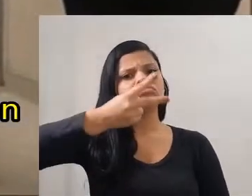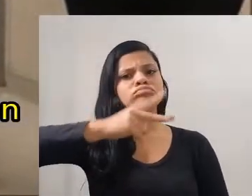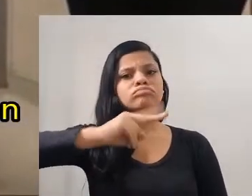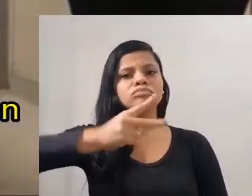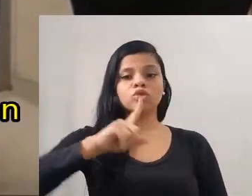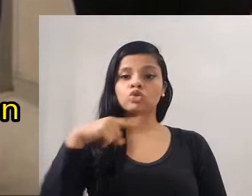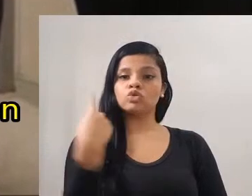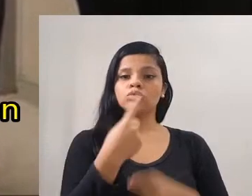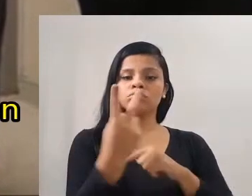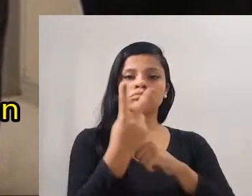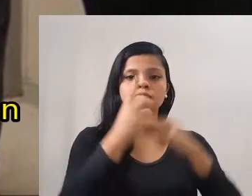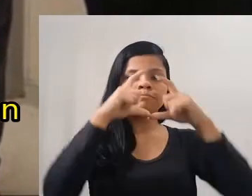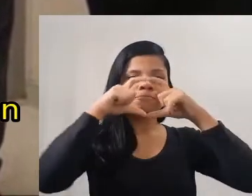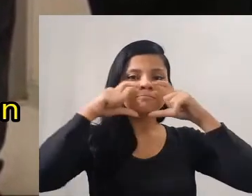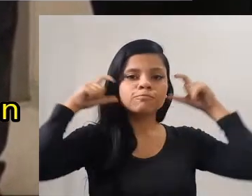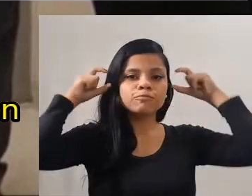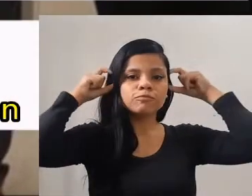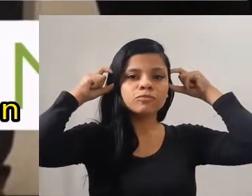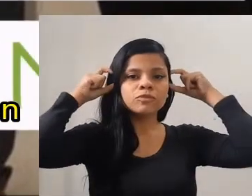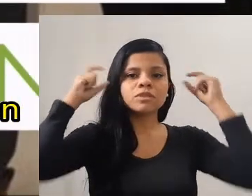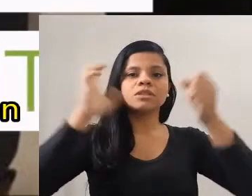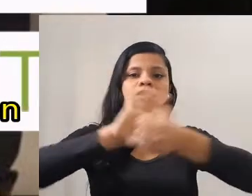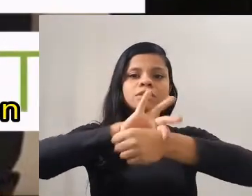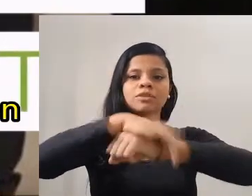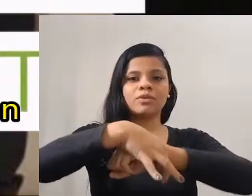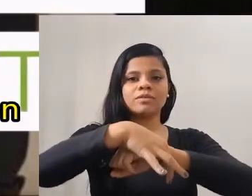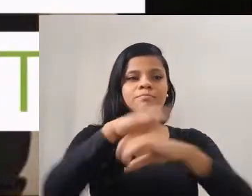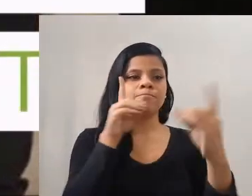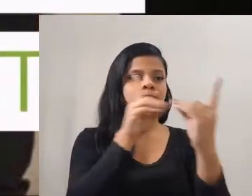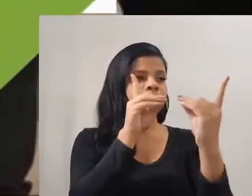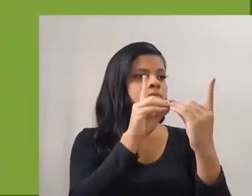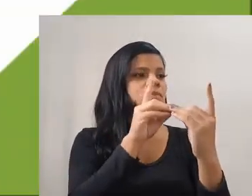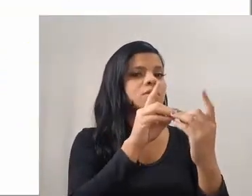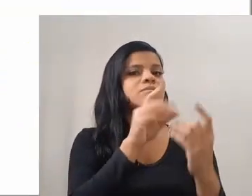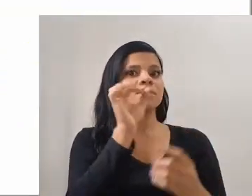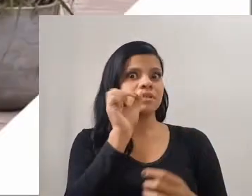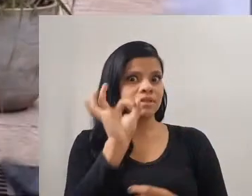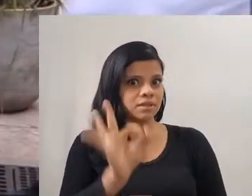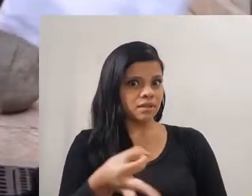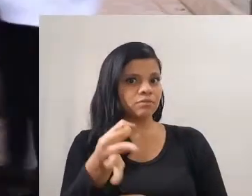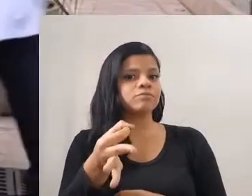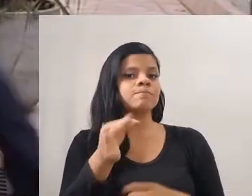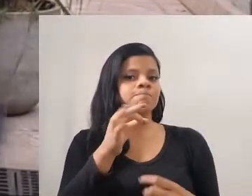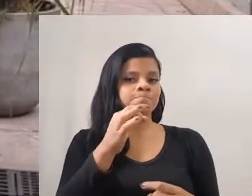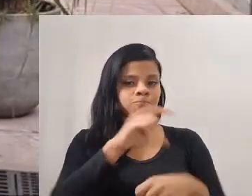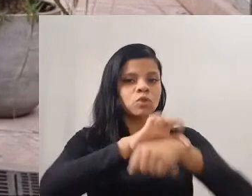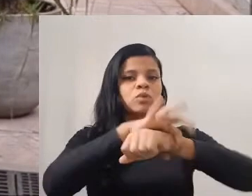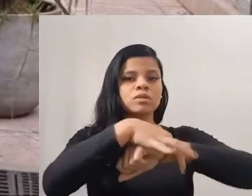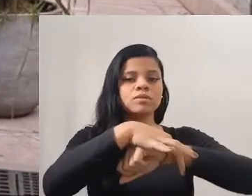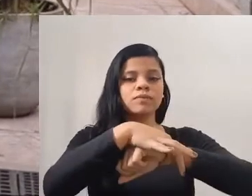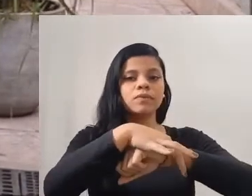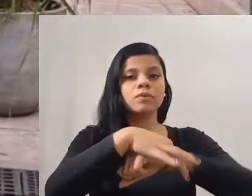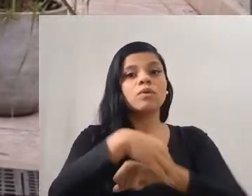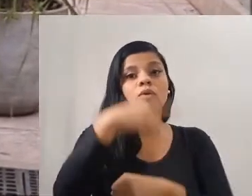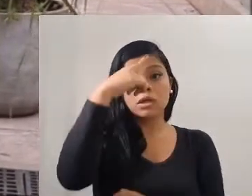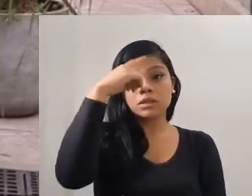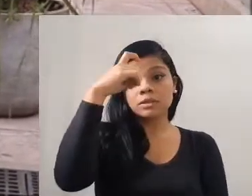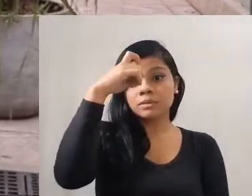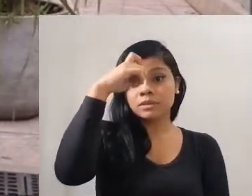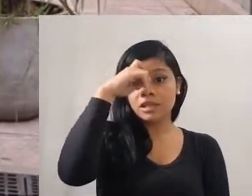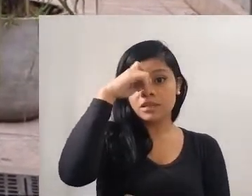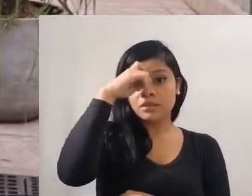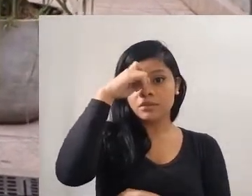profissionais protegidos e manter a segurança no atendimento. O hospital criou uma unidade para atender pacientes com